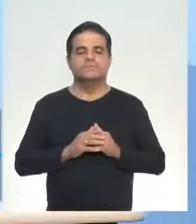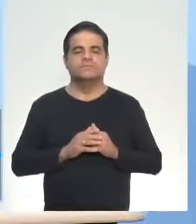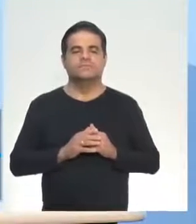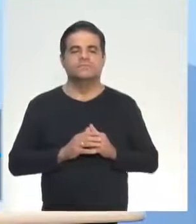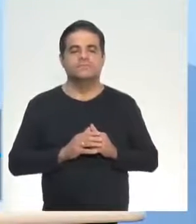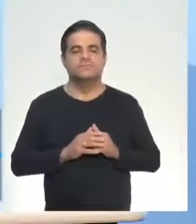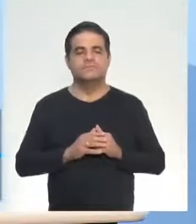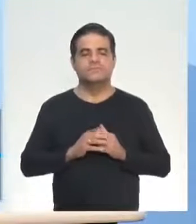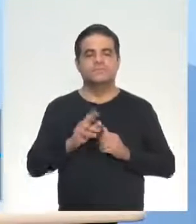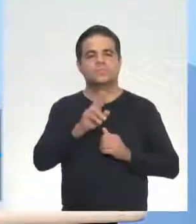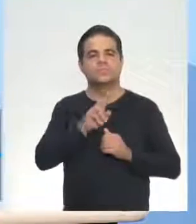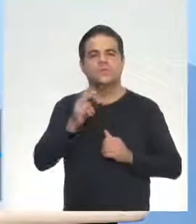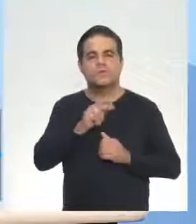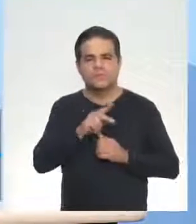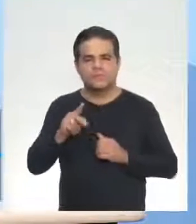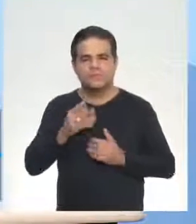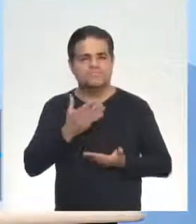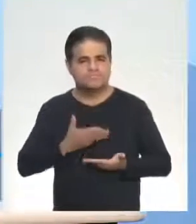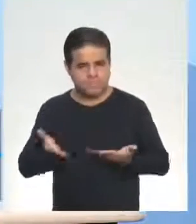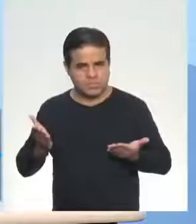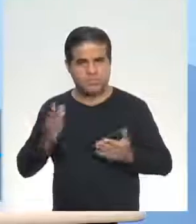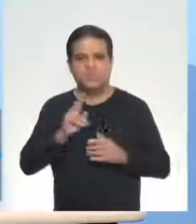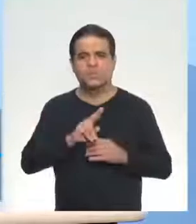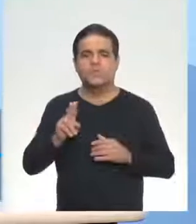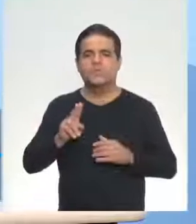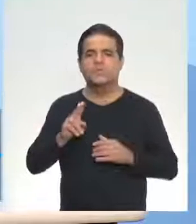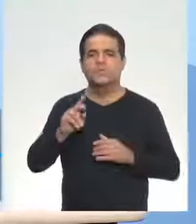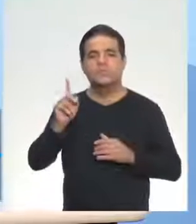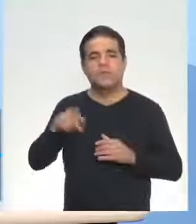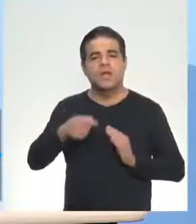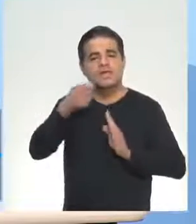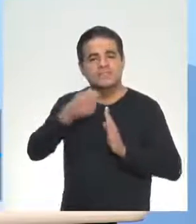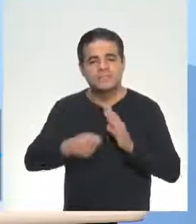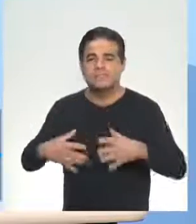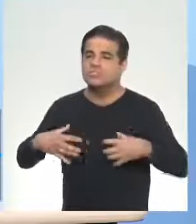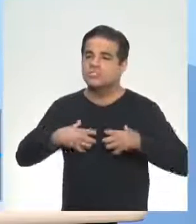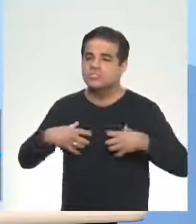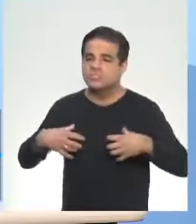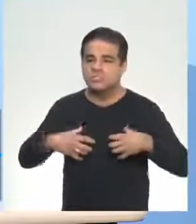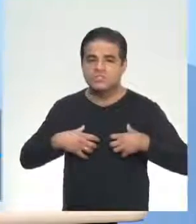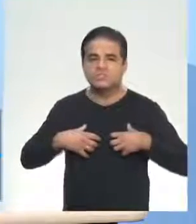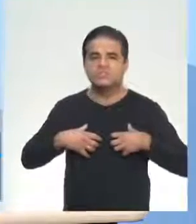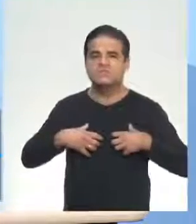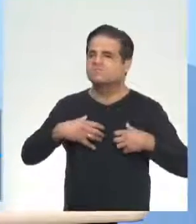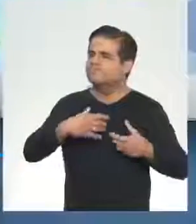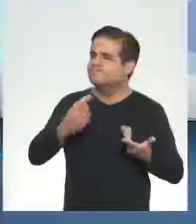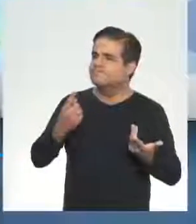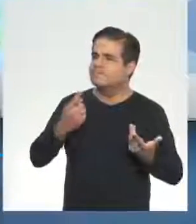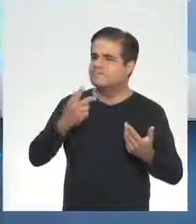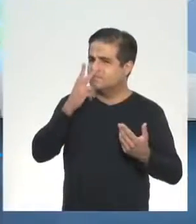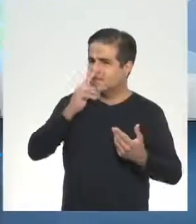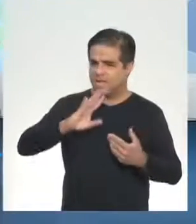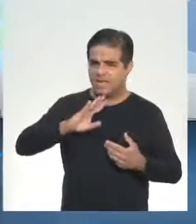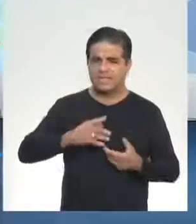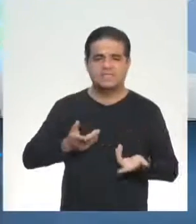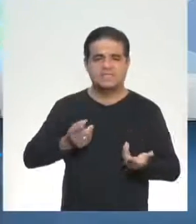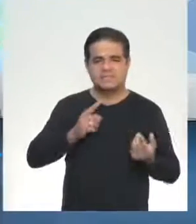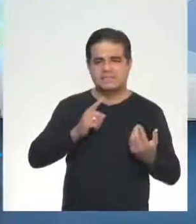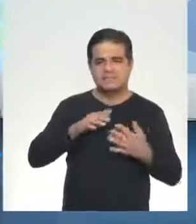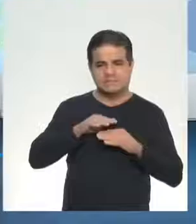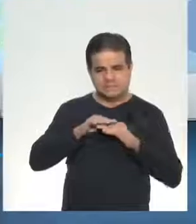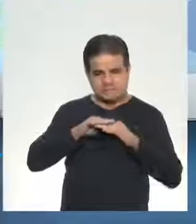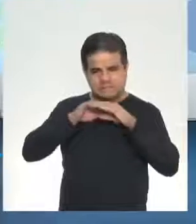eu perdi aqui o nome, mas uma professora colocou que foi escrita de forma agressiva. Sim, né? Perfeito. E